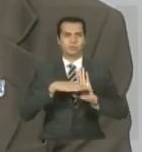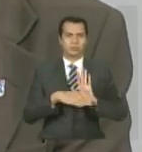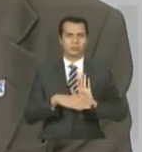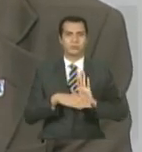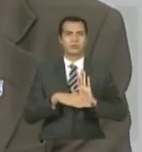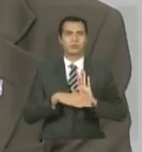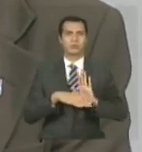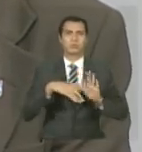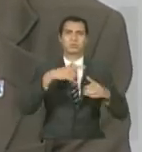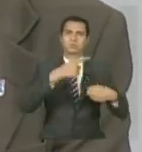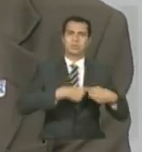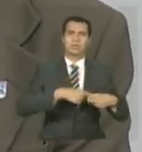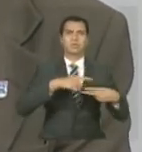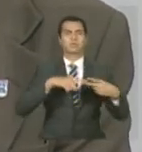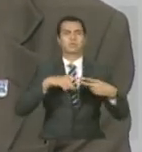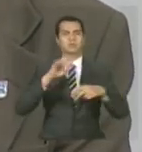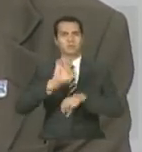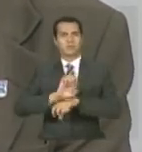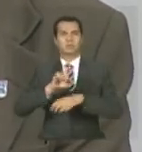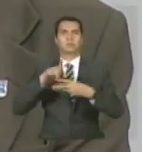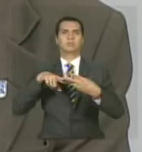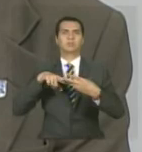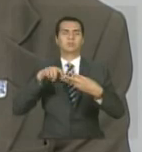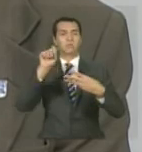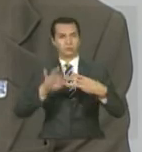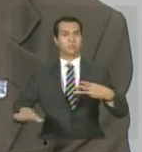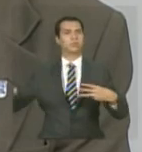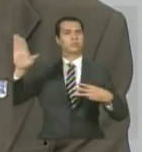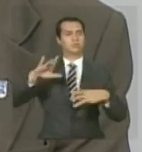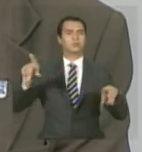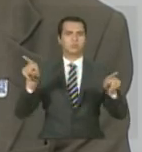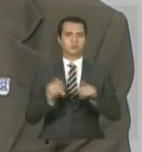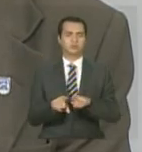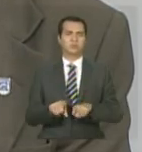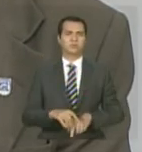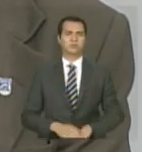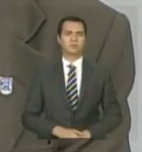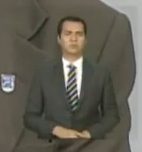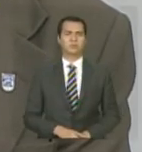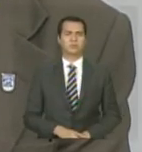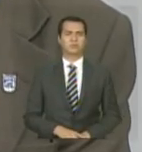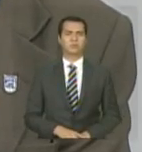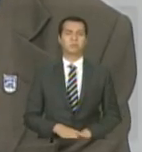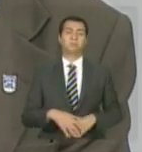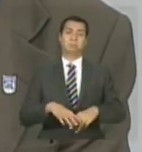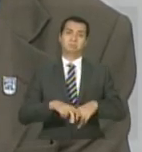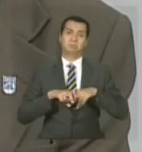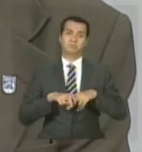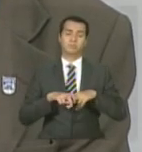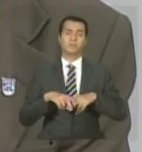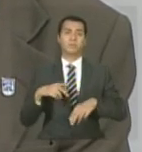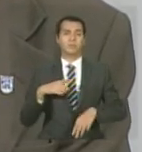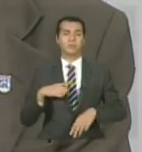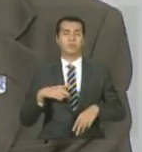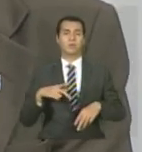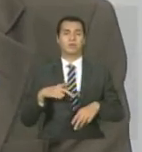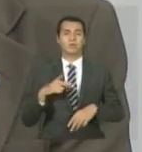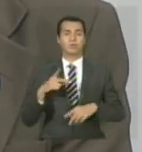e nutricional e que vai refletir no Plano Nacional de Segurança Alimentar Nacional. Então, portanto, eu acho que essas duas questões, na